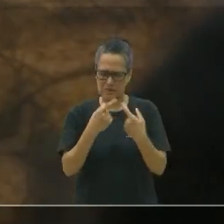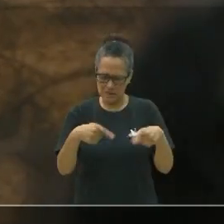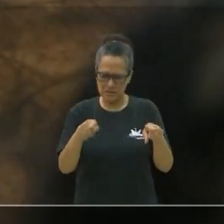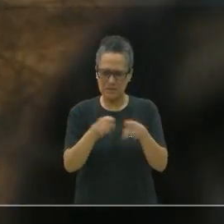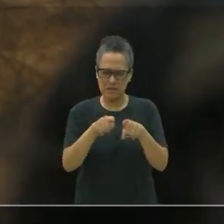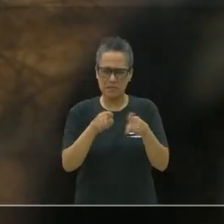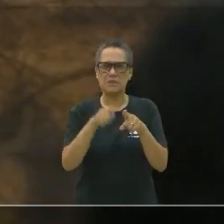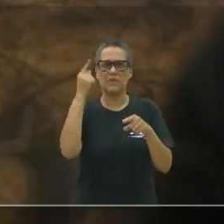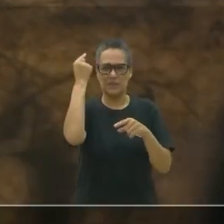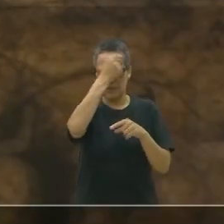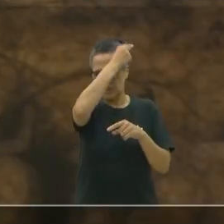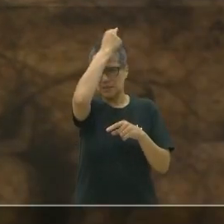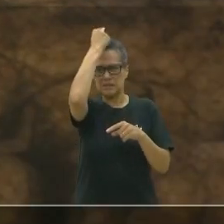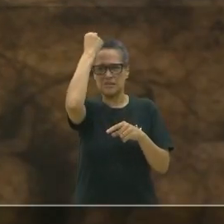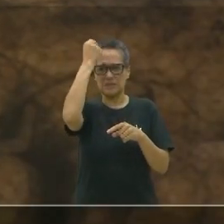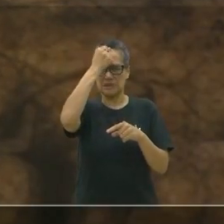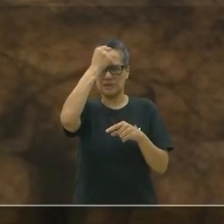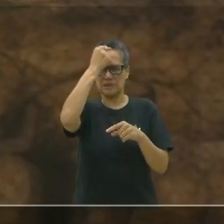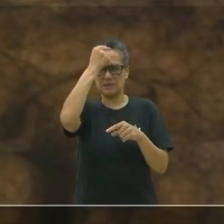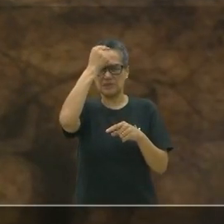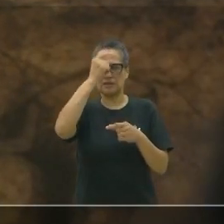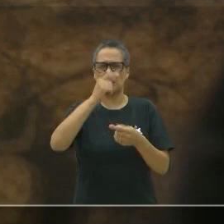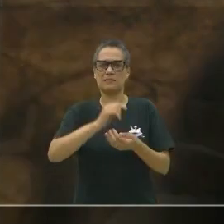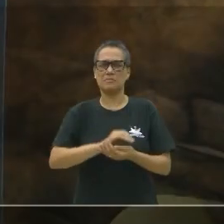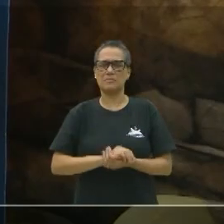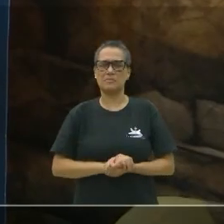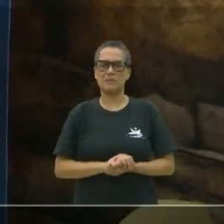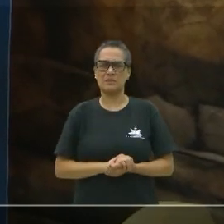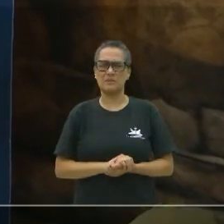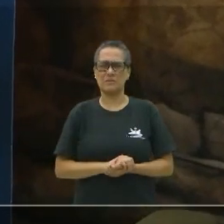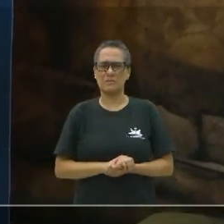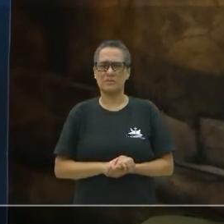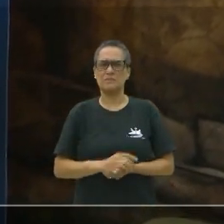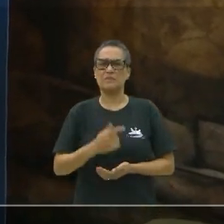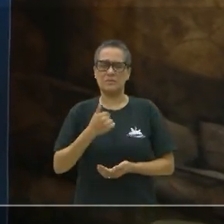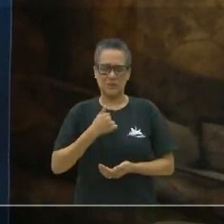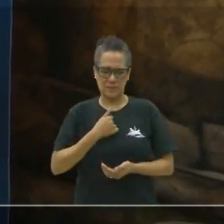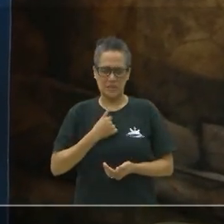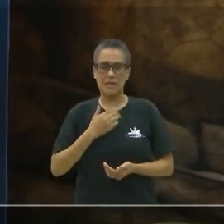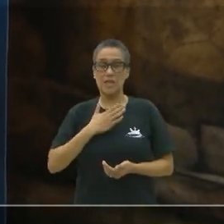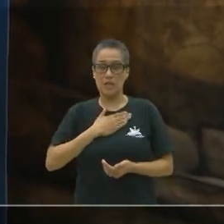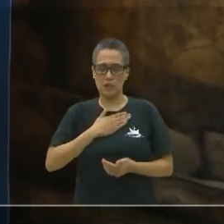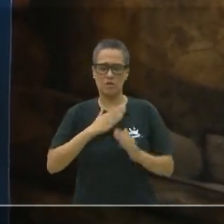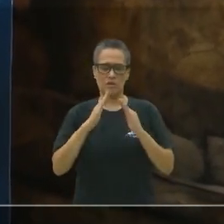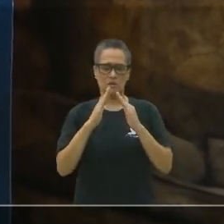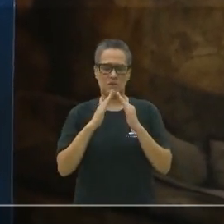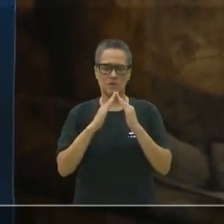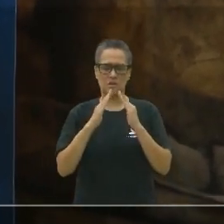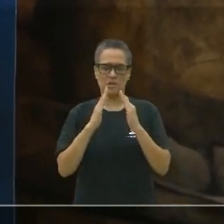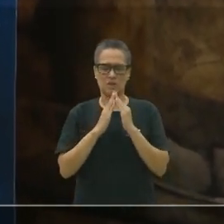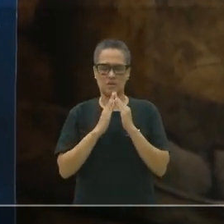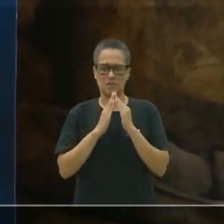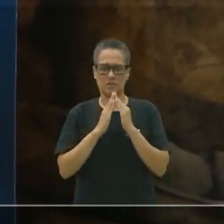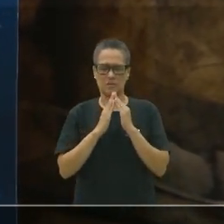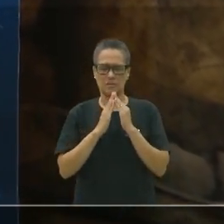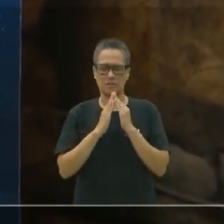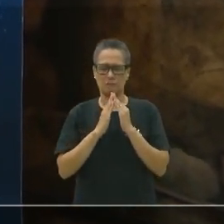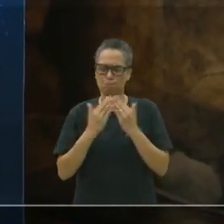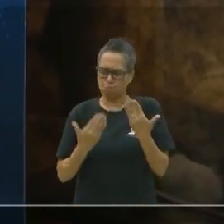santa. Minha família será santa. Eu e minha casa. Eu e minha